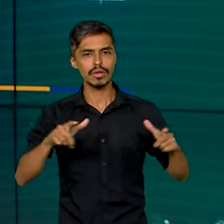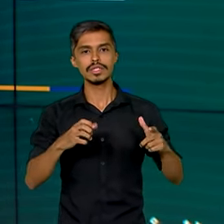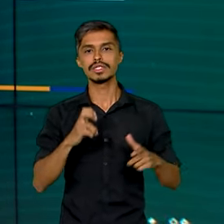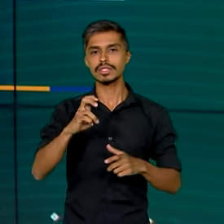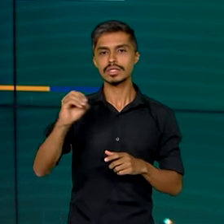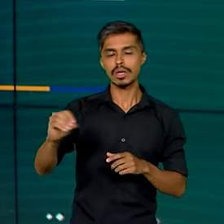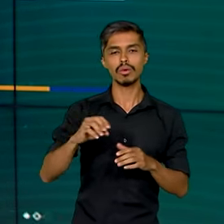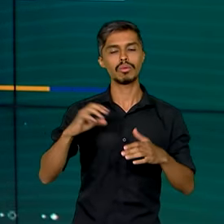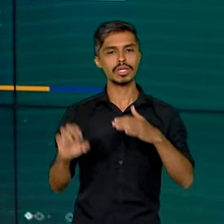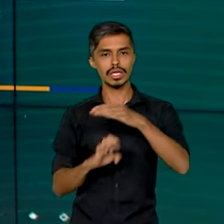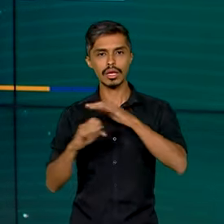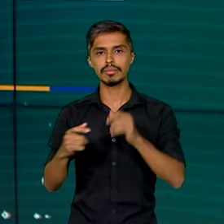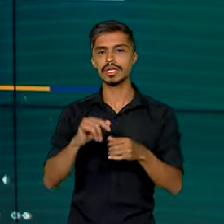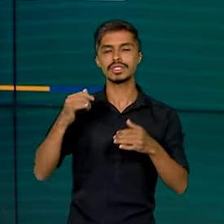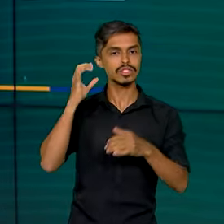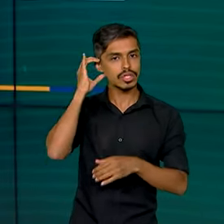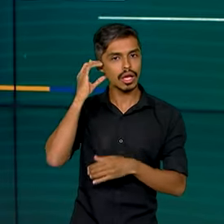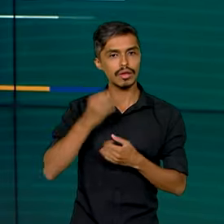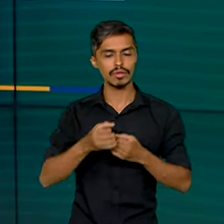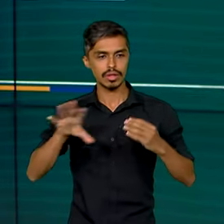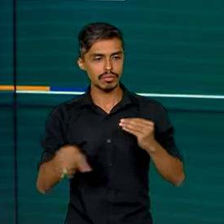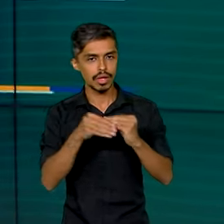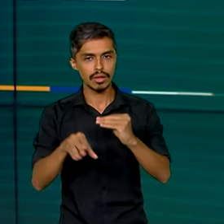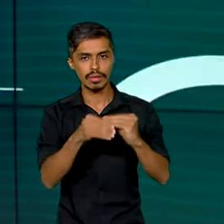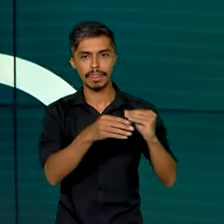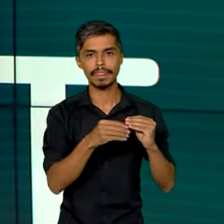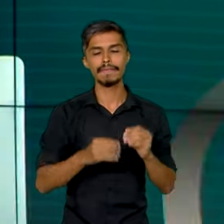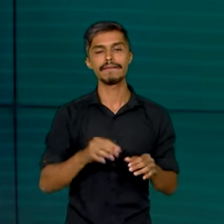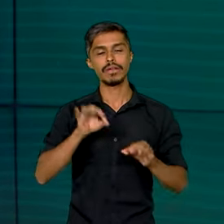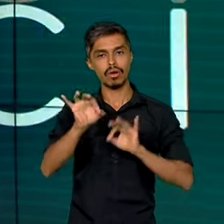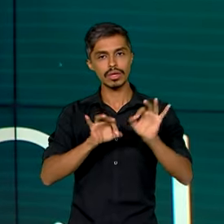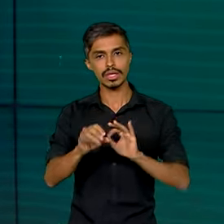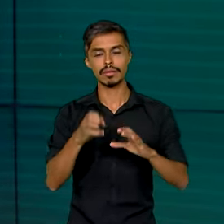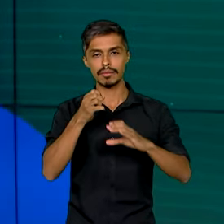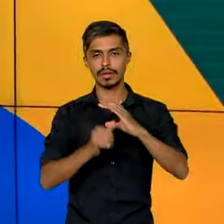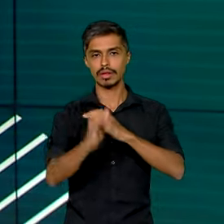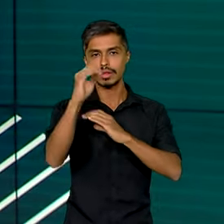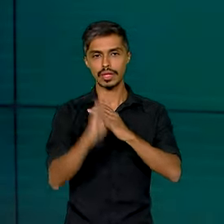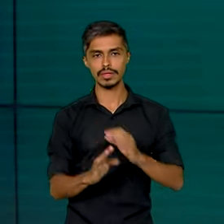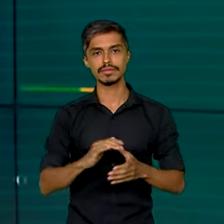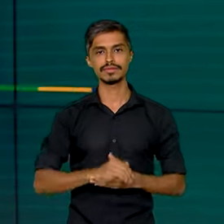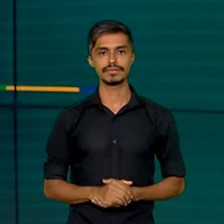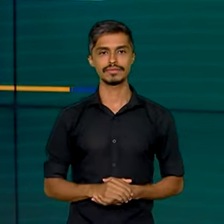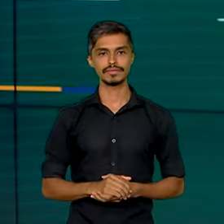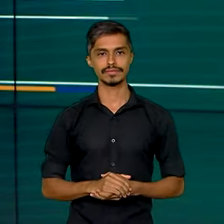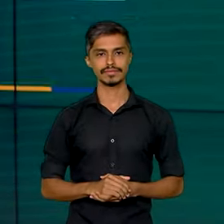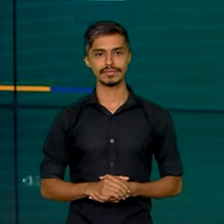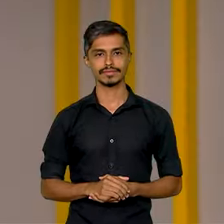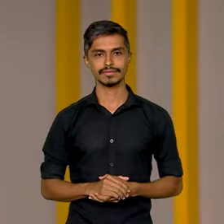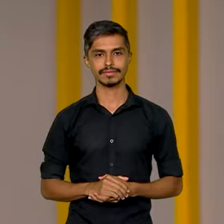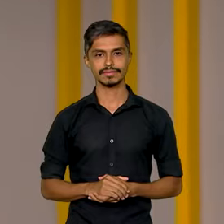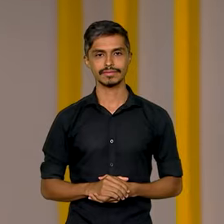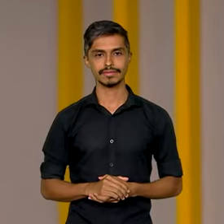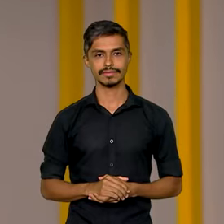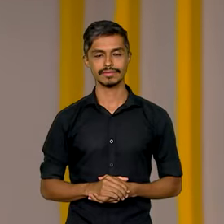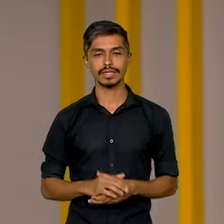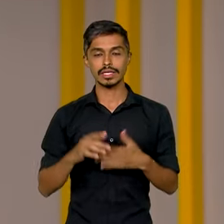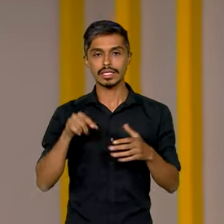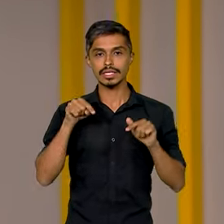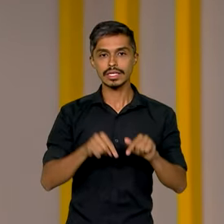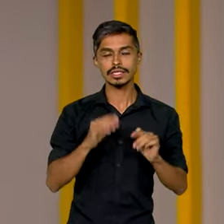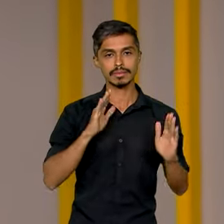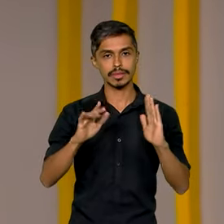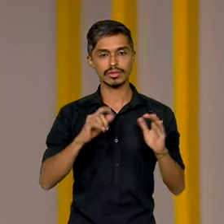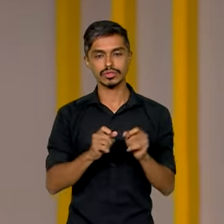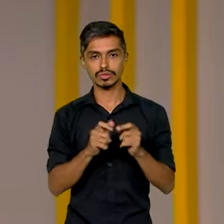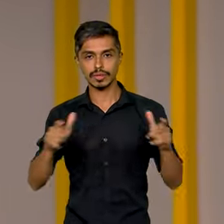50 emissoras de rádio à cadeia de informação coordenada aqui pela EBC, a Empresa Brasil de Comunicação. Nesta etapa